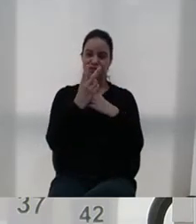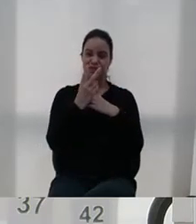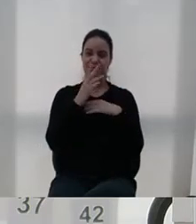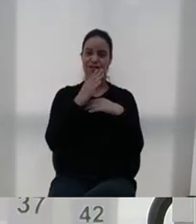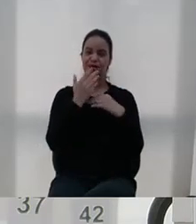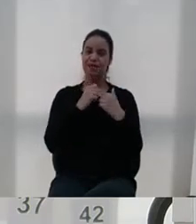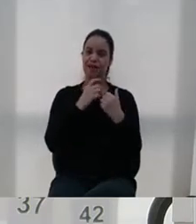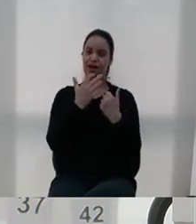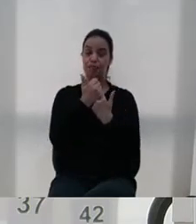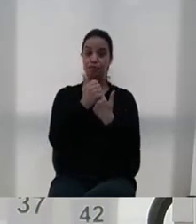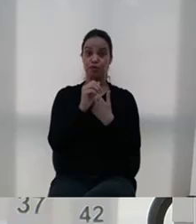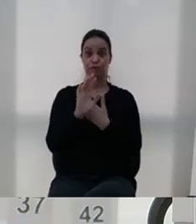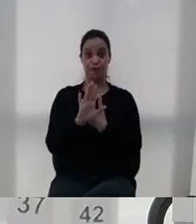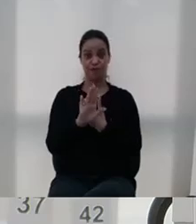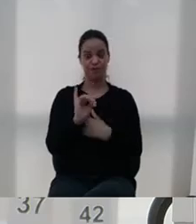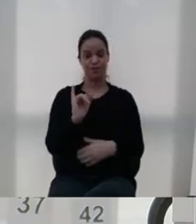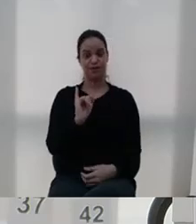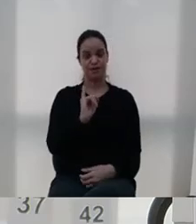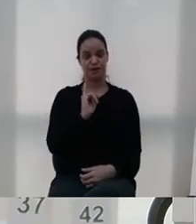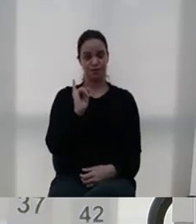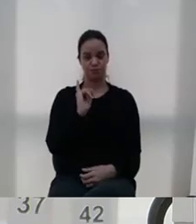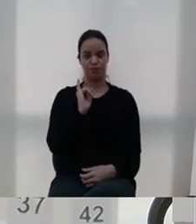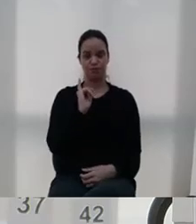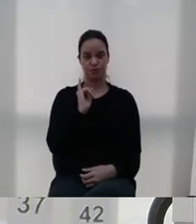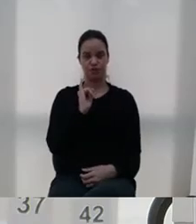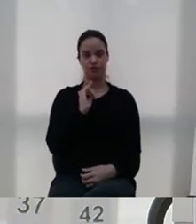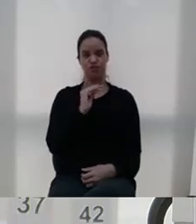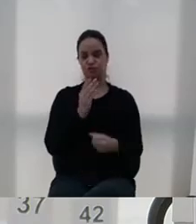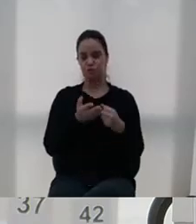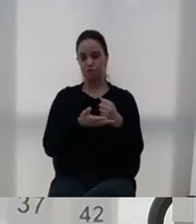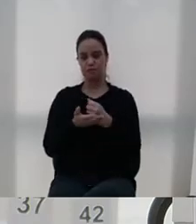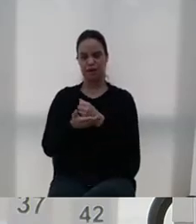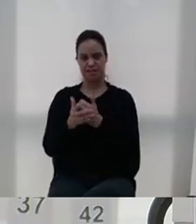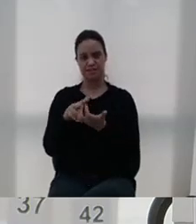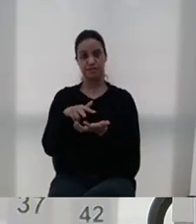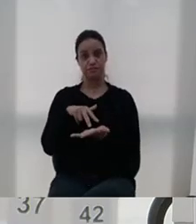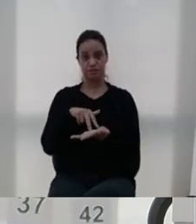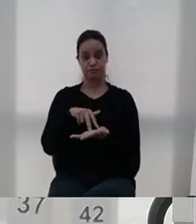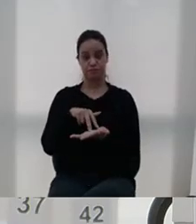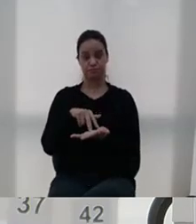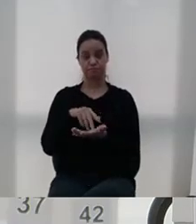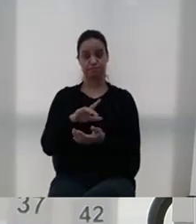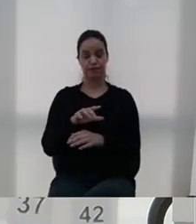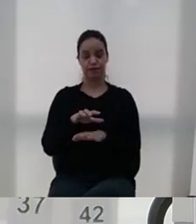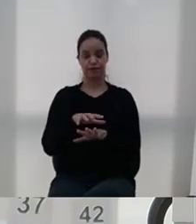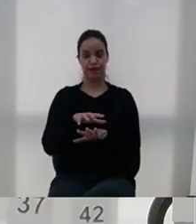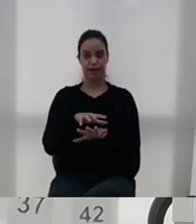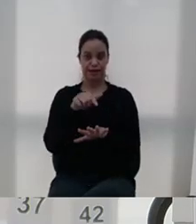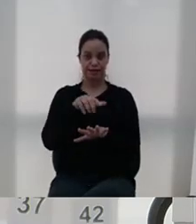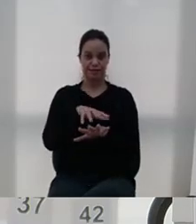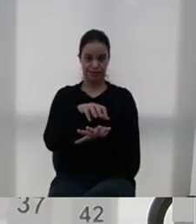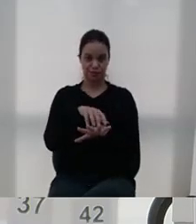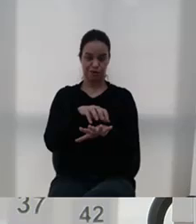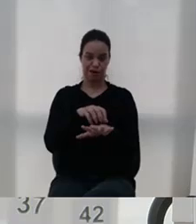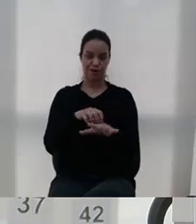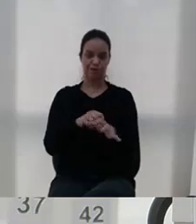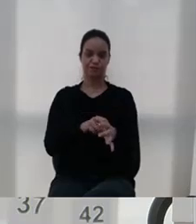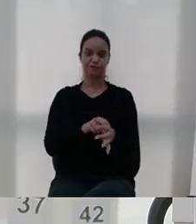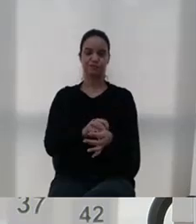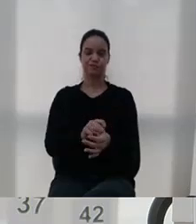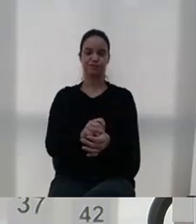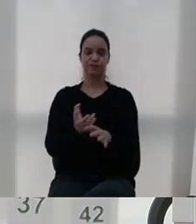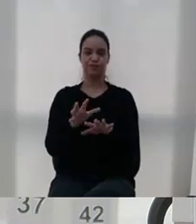minimizar esses problemas, mas é necessário uma estrutura ainda maior. E que a unidade família ou a unidade Santo Amaro seja